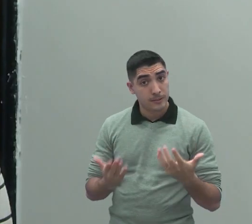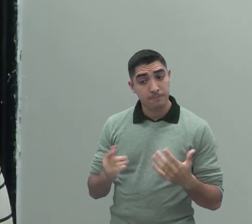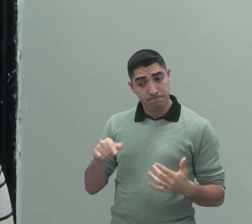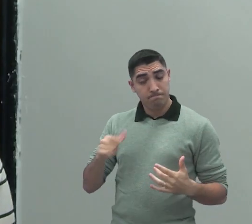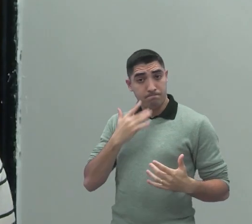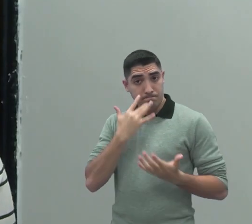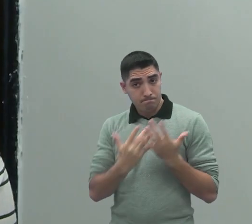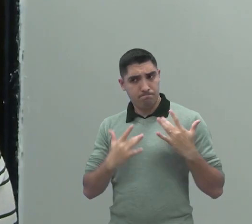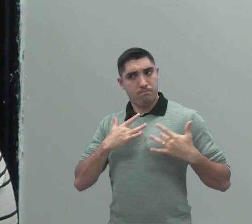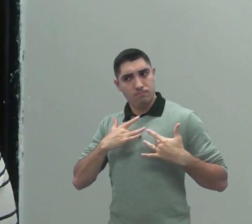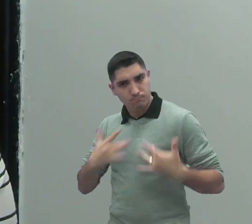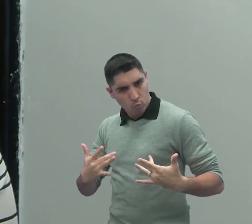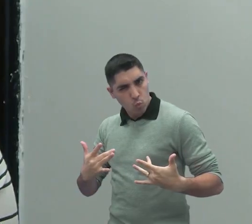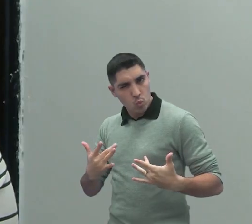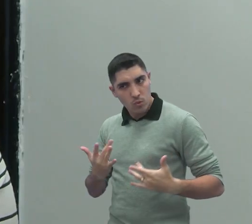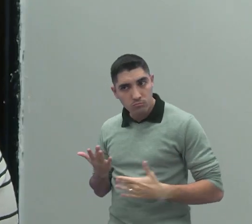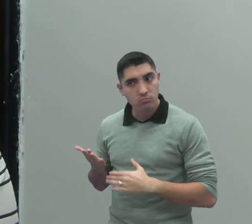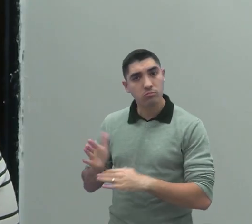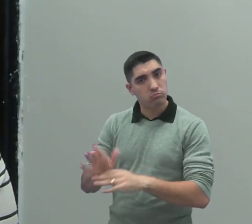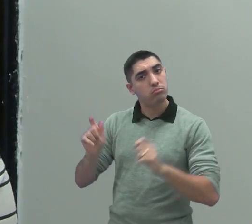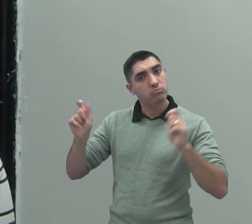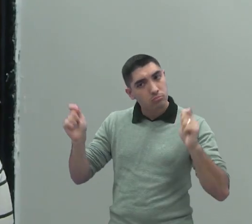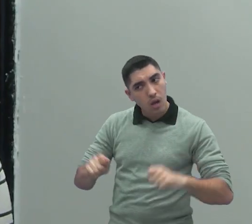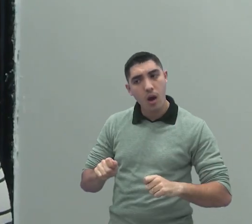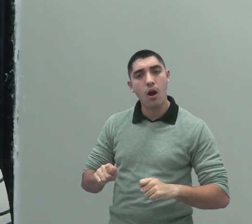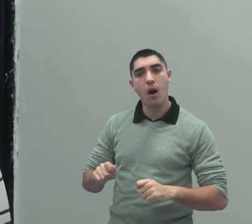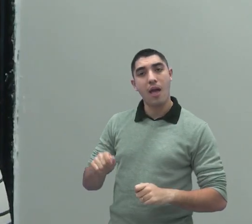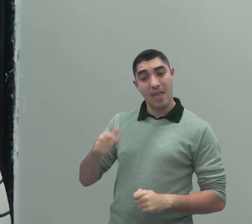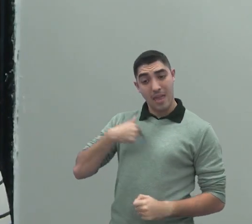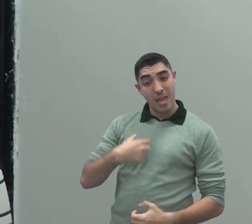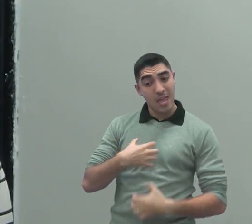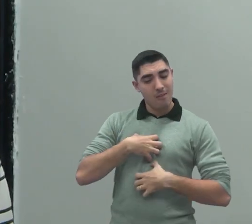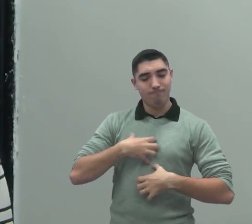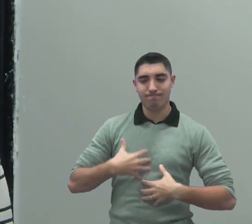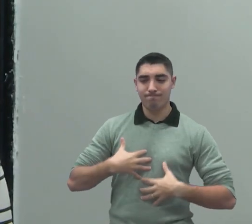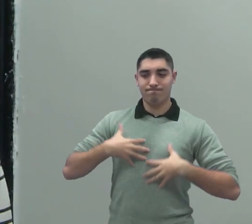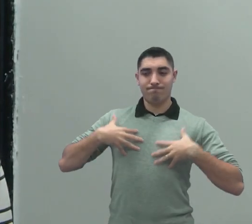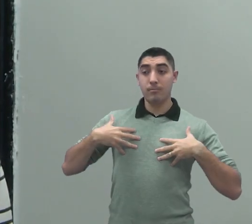coisa que favorecia a todos, inclusive o doador e quem vai receber.